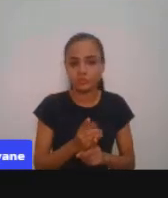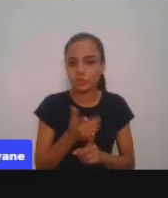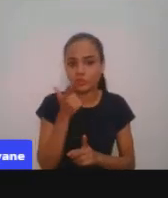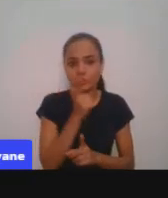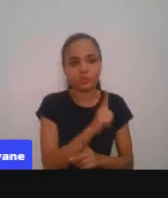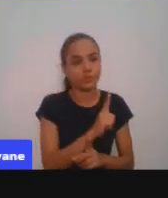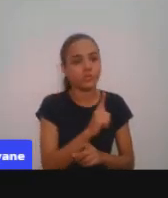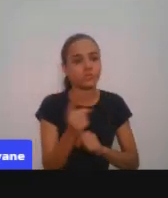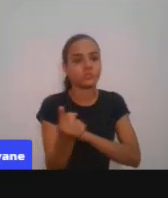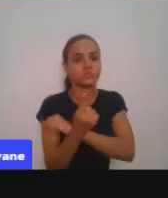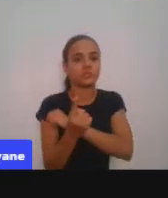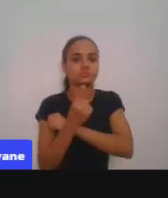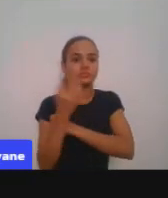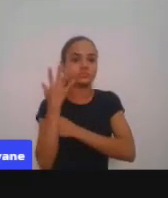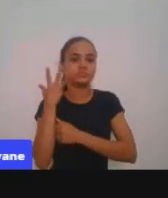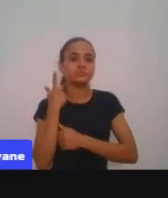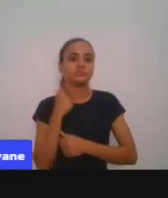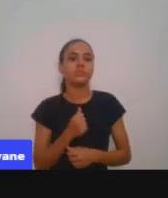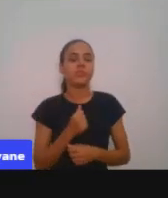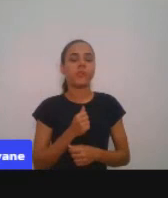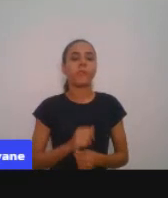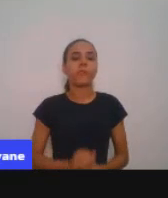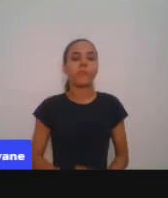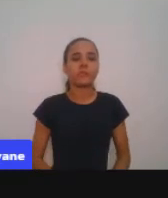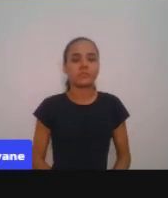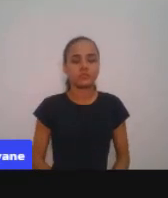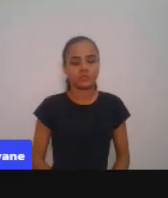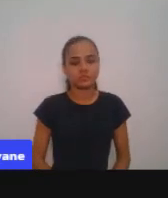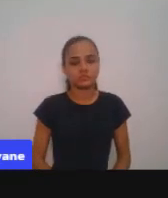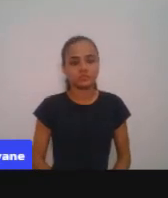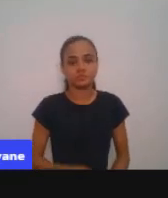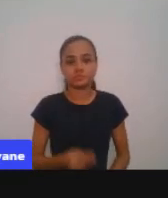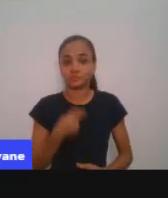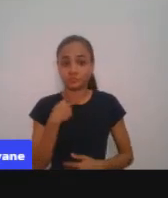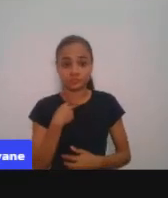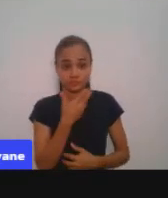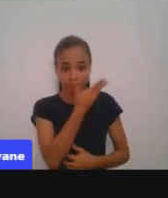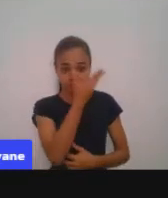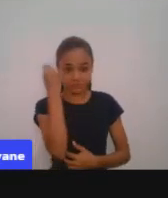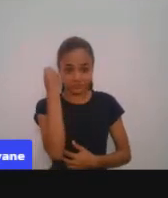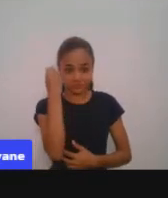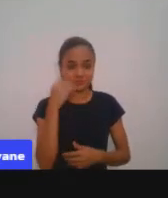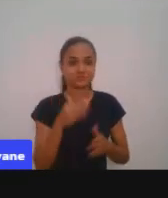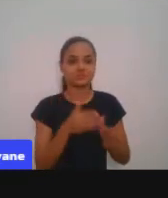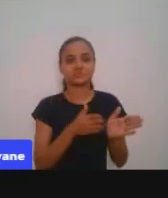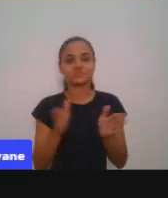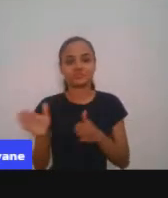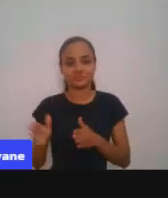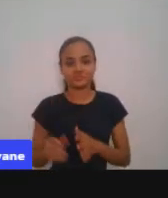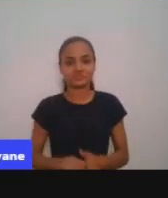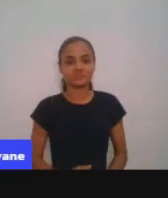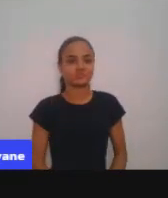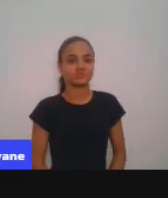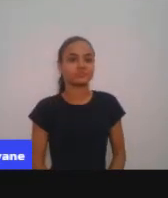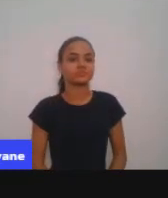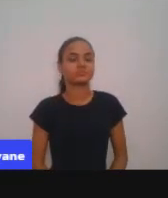É isso aí, Maia. Não podem esquecer disso. Vamos para o próximo slide, por favor.